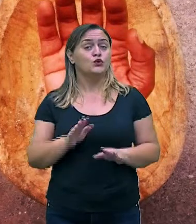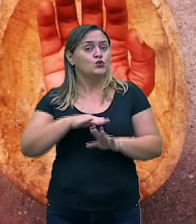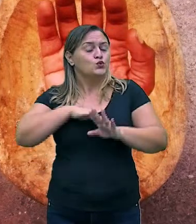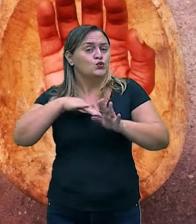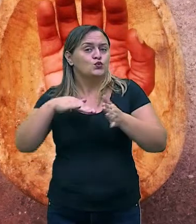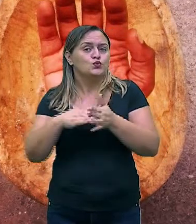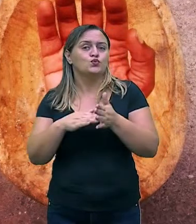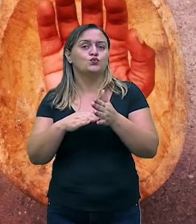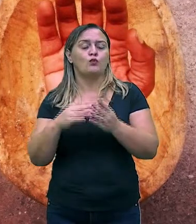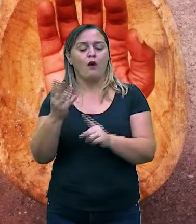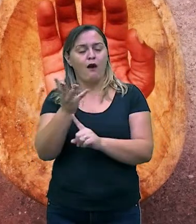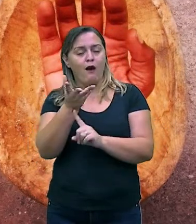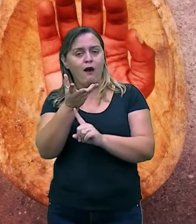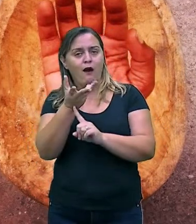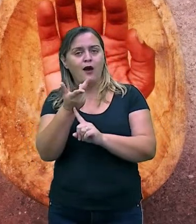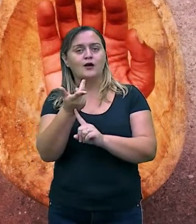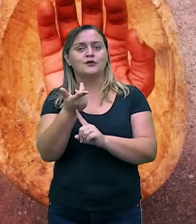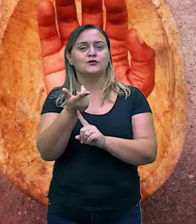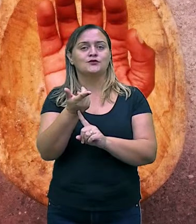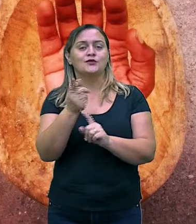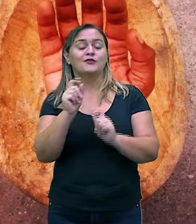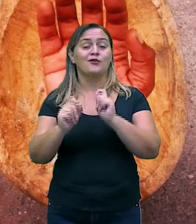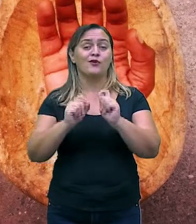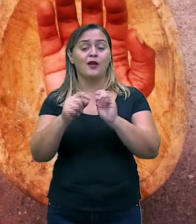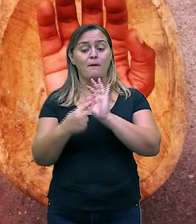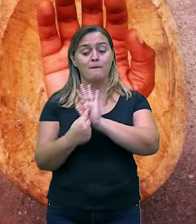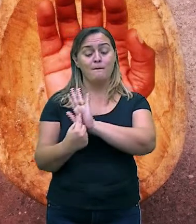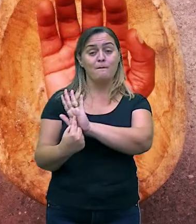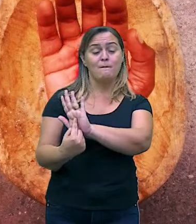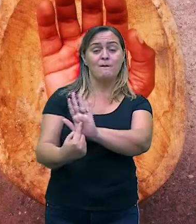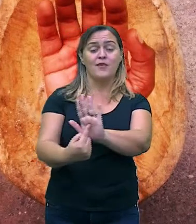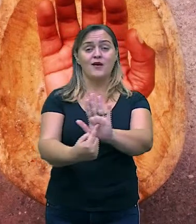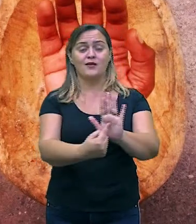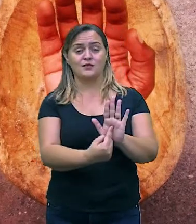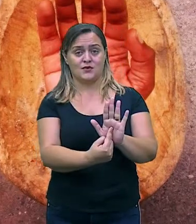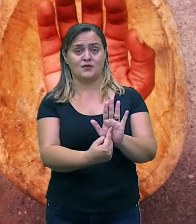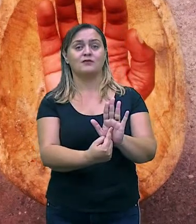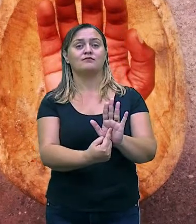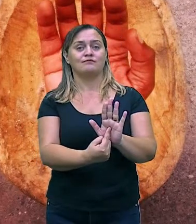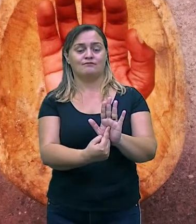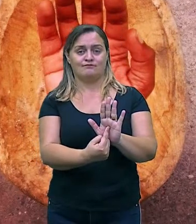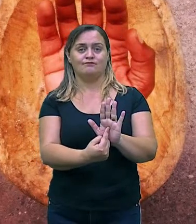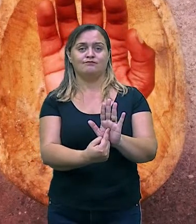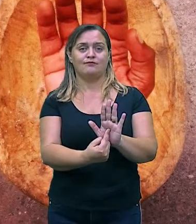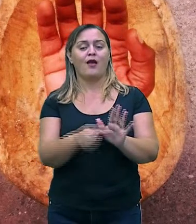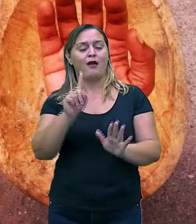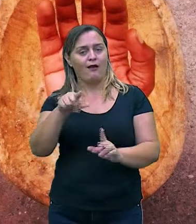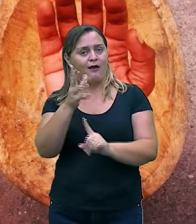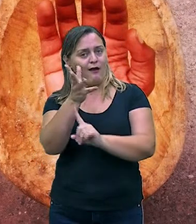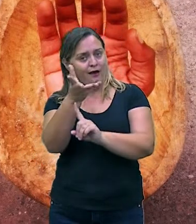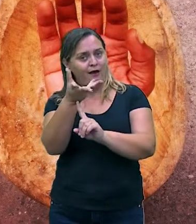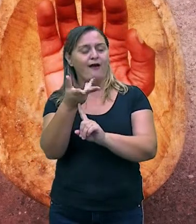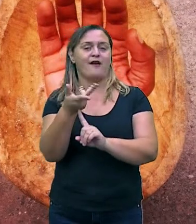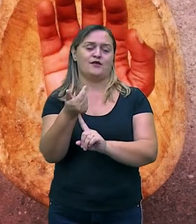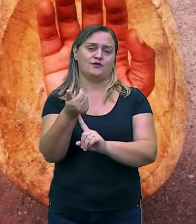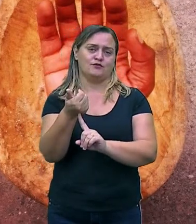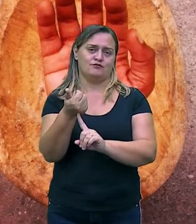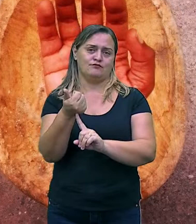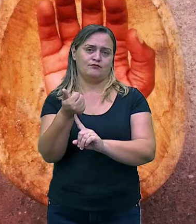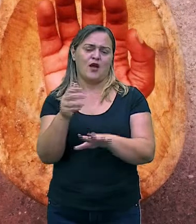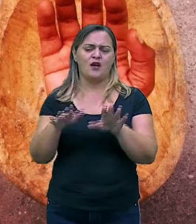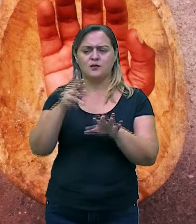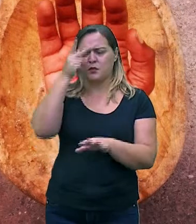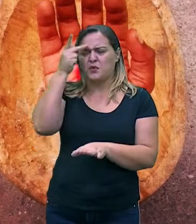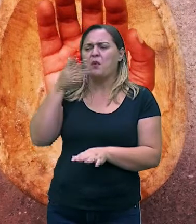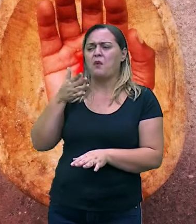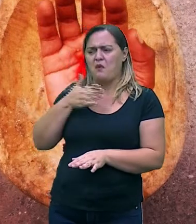essa intervenção, essa forma de expressar, isso é arte. Seja você gostando ou não,